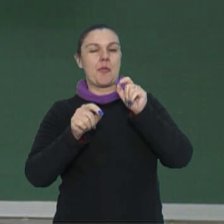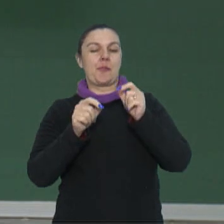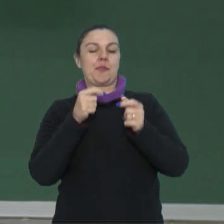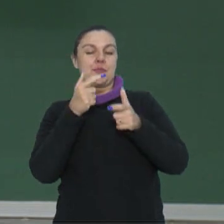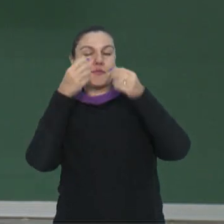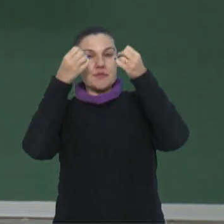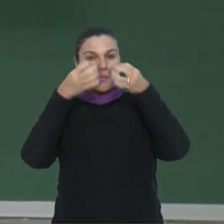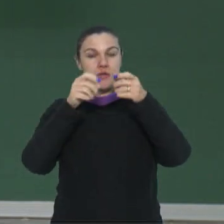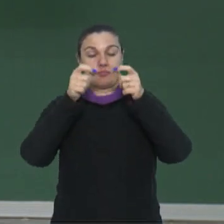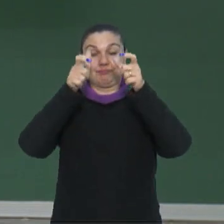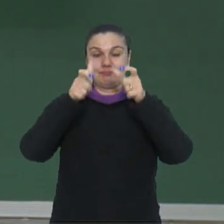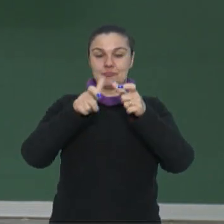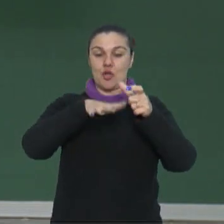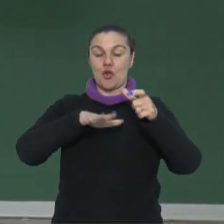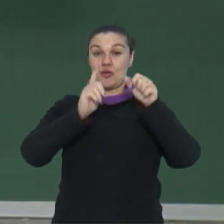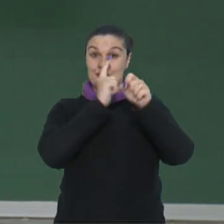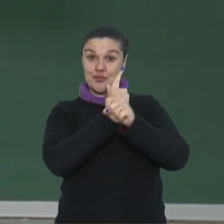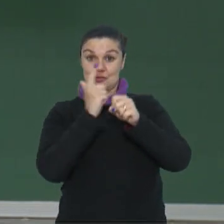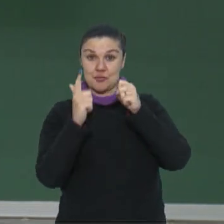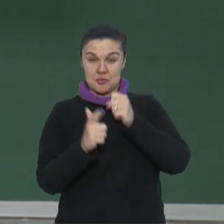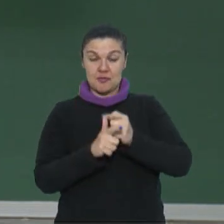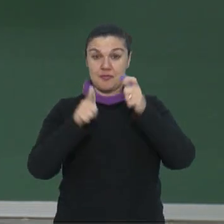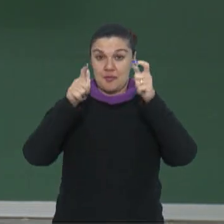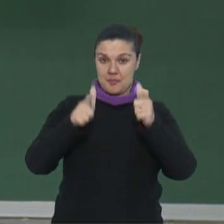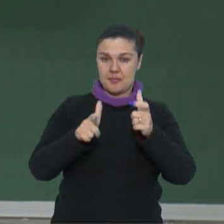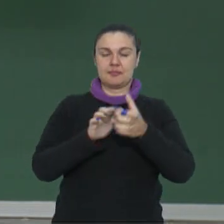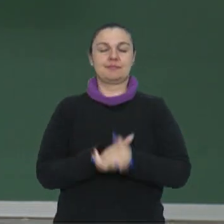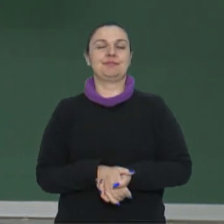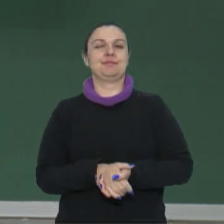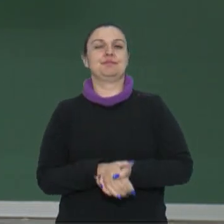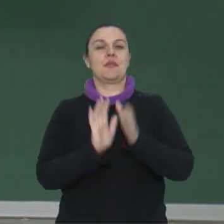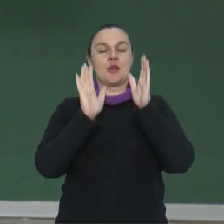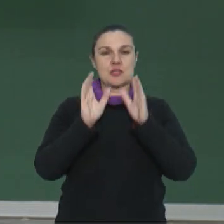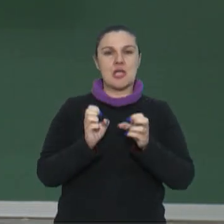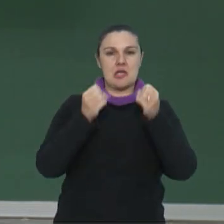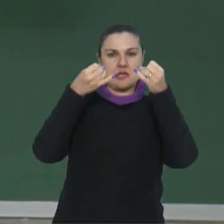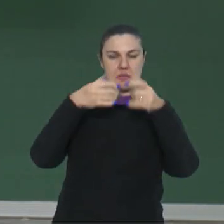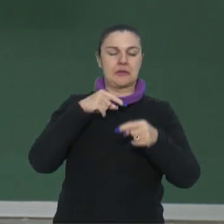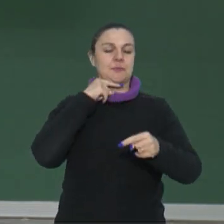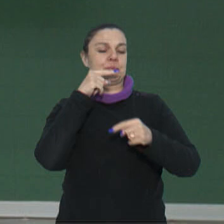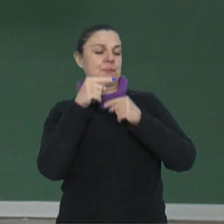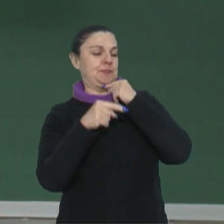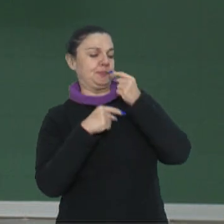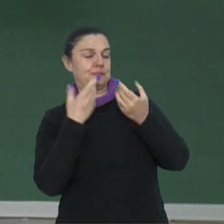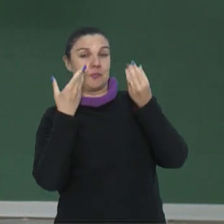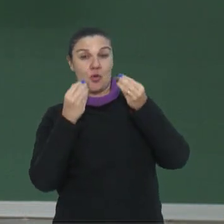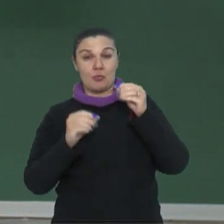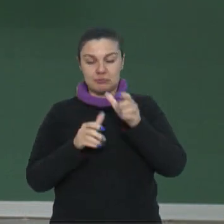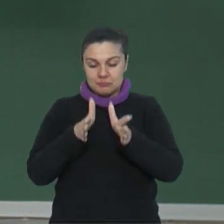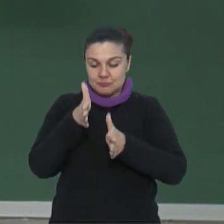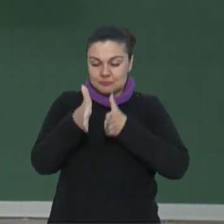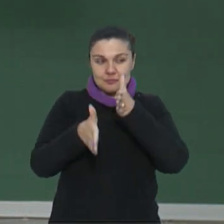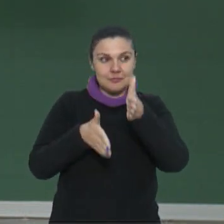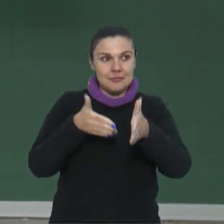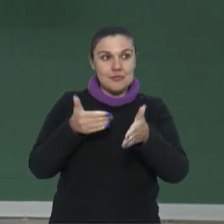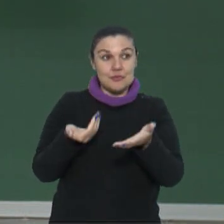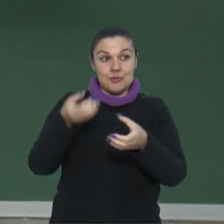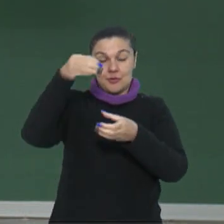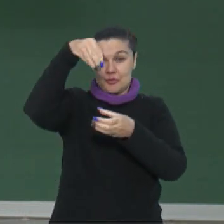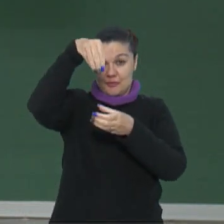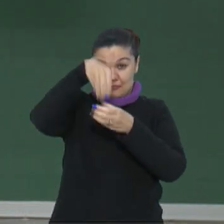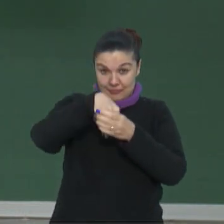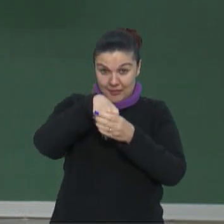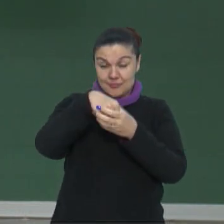questão localização, a geográfica mesmo, que nós estamos comentando, da dificuldade mesmo. Você desenvolveu uma cidade lá